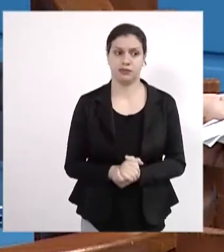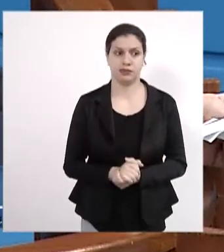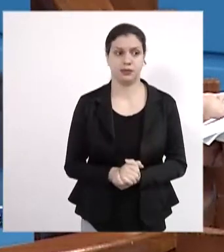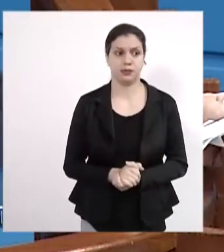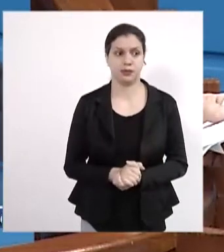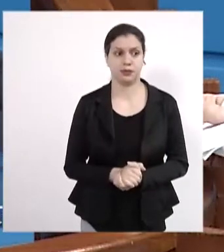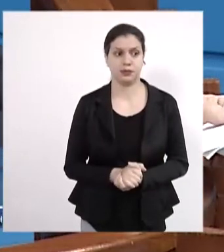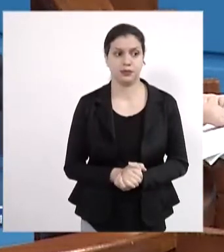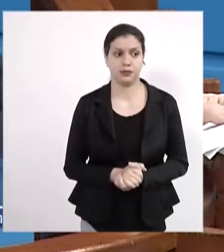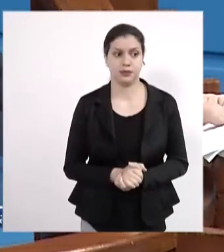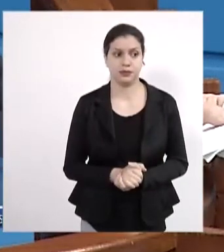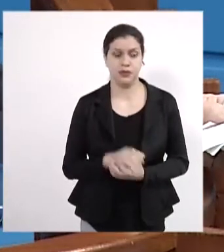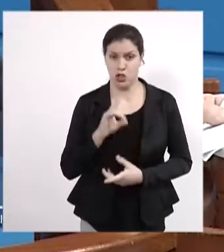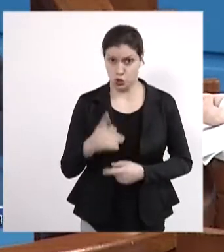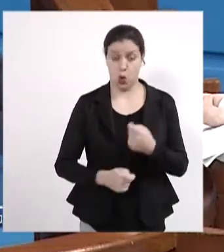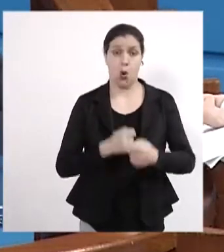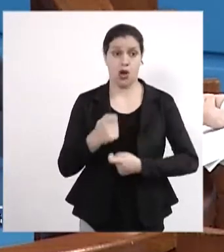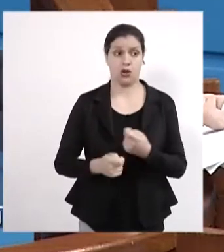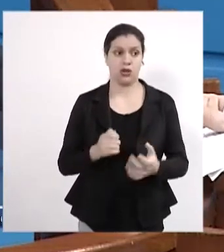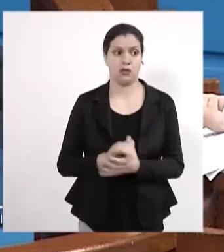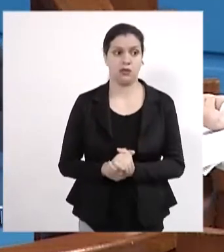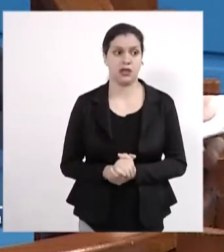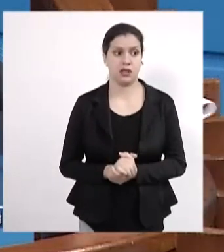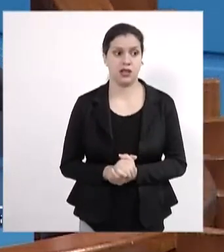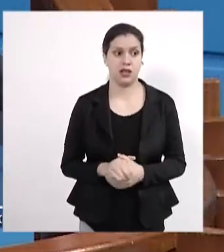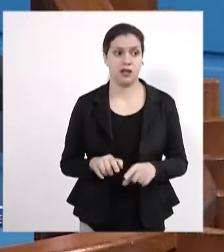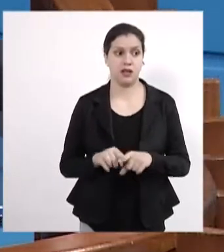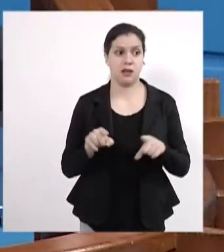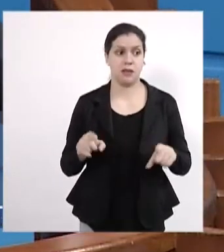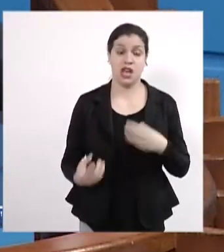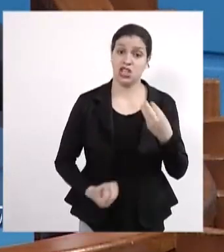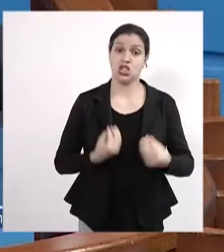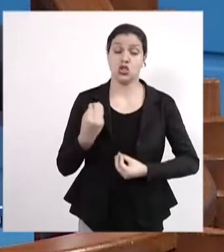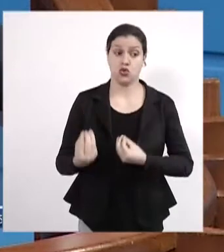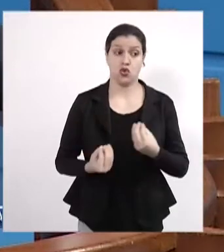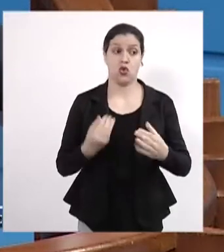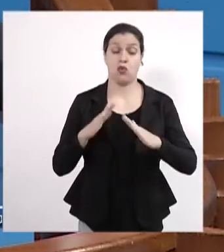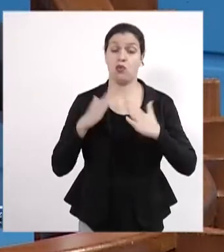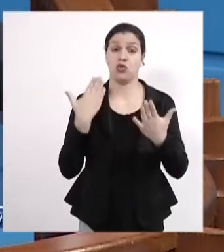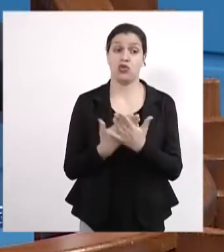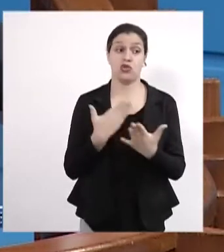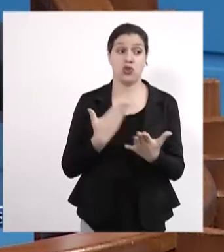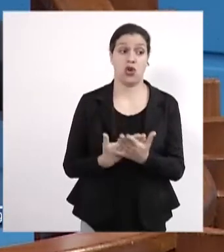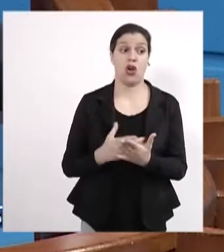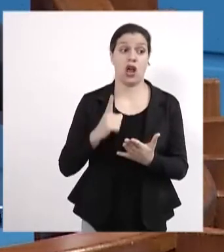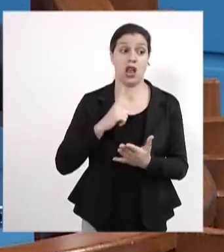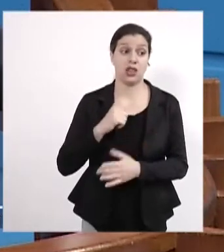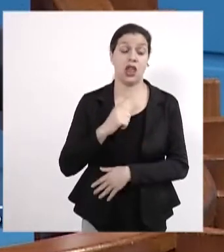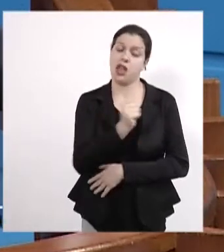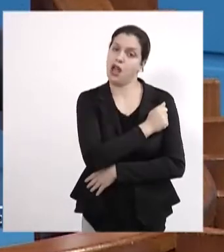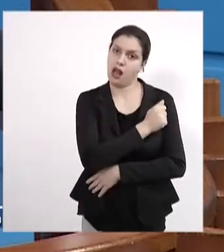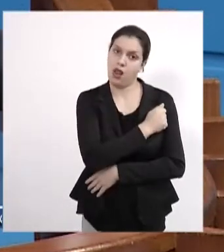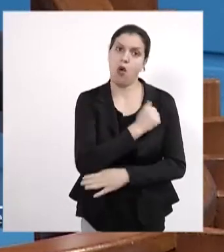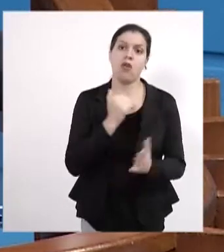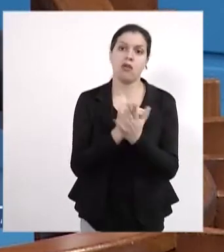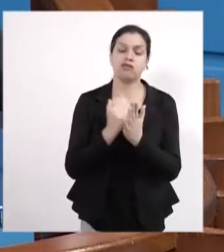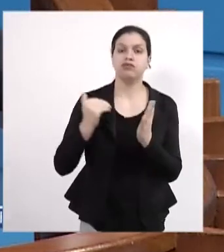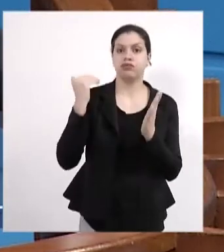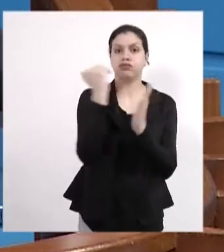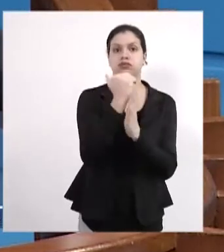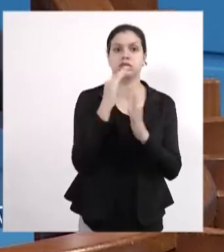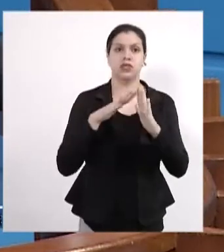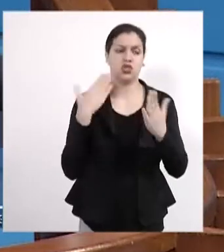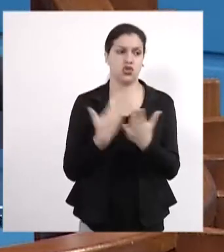A questão é só economia, não vai levar em conta o resultado do desempenho dos alunos nessas